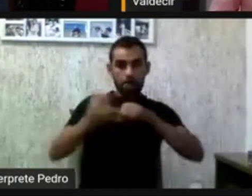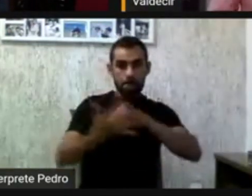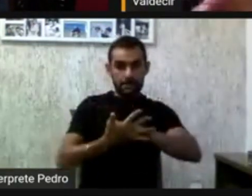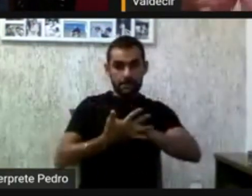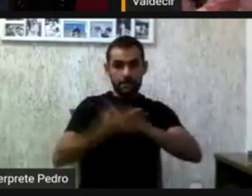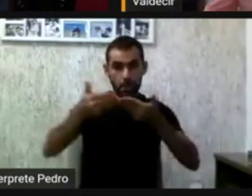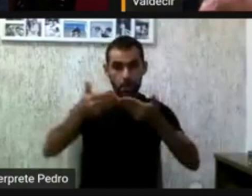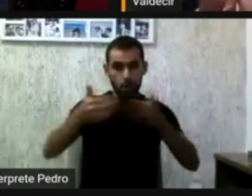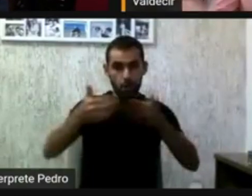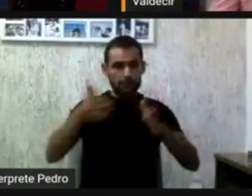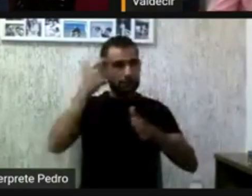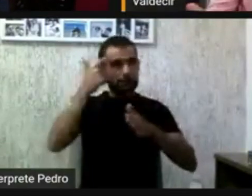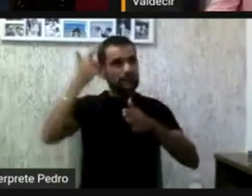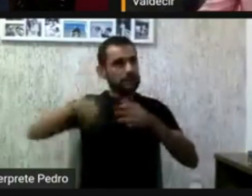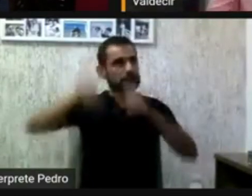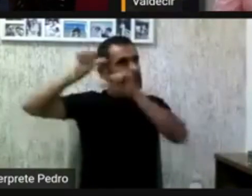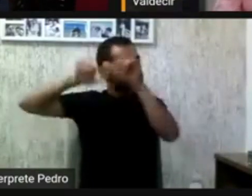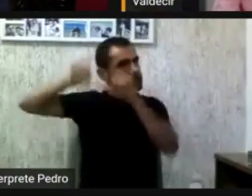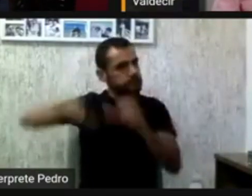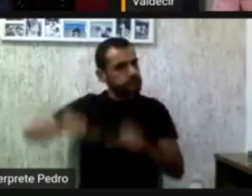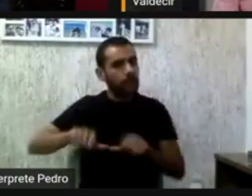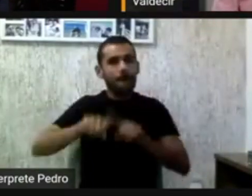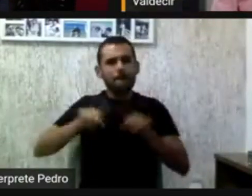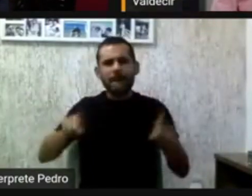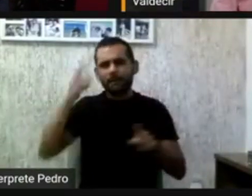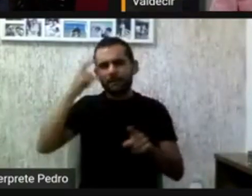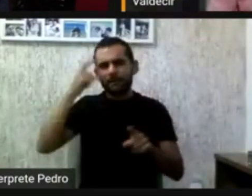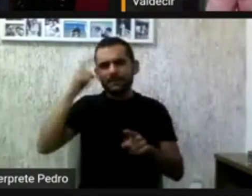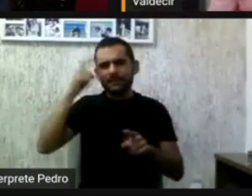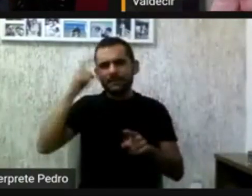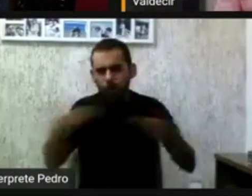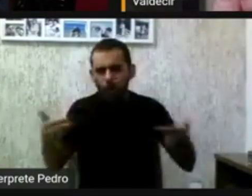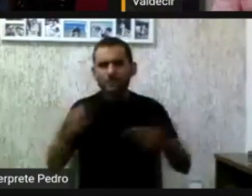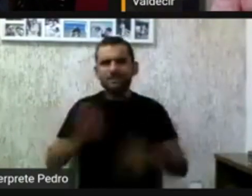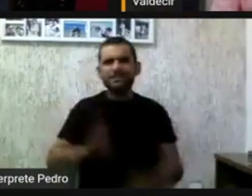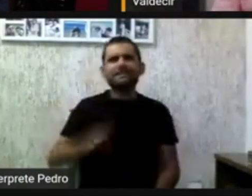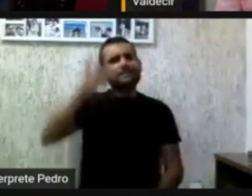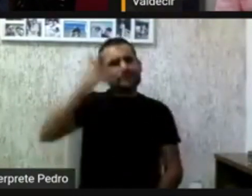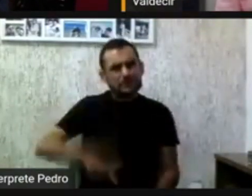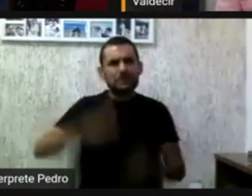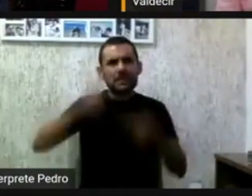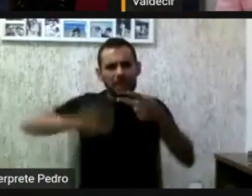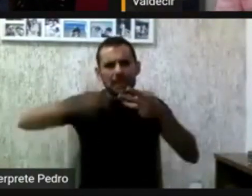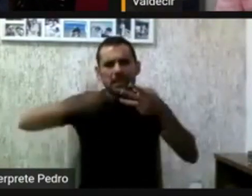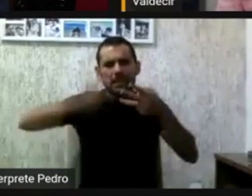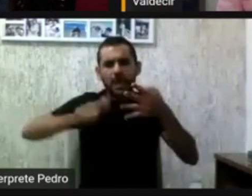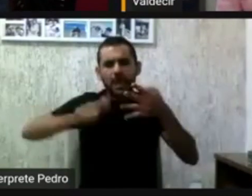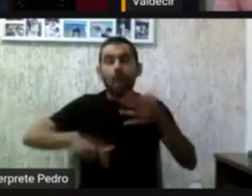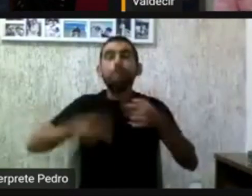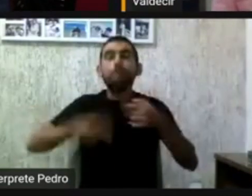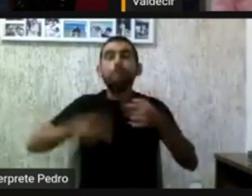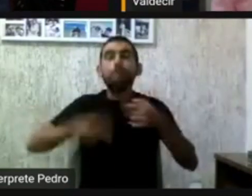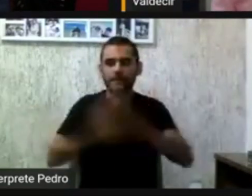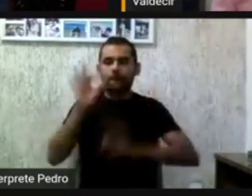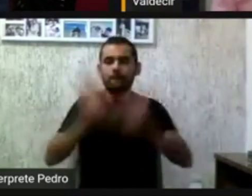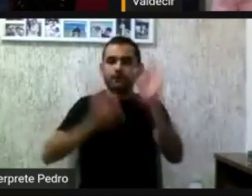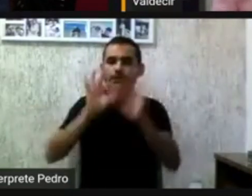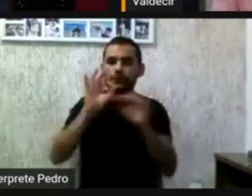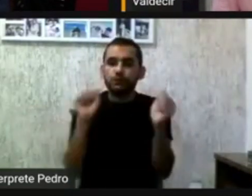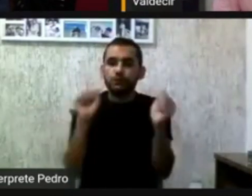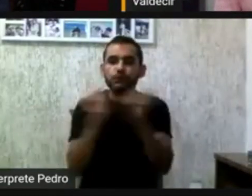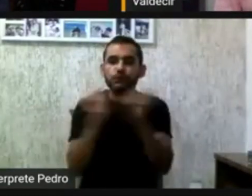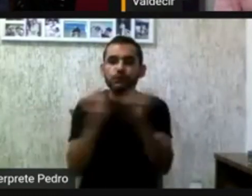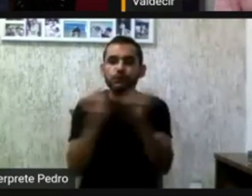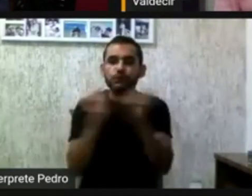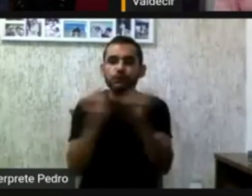repensar, mas não reinventar uma roda que já está inventada. Eu acredito que nós temos que desenvolver projetos junto à nossa